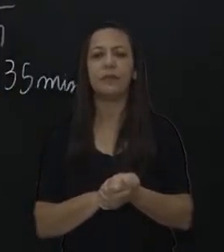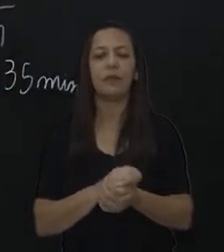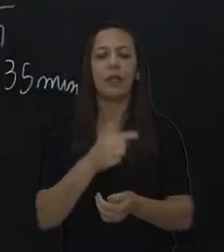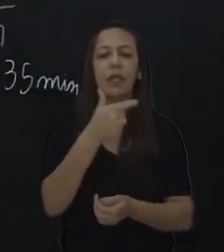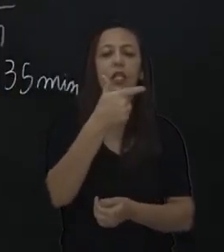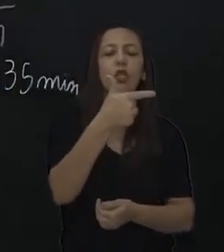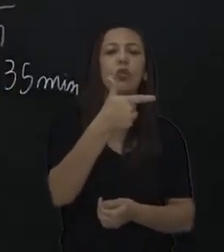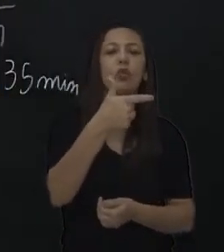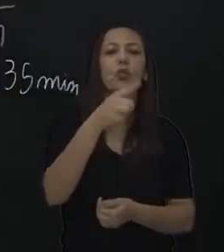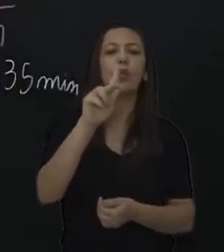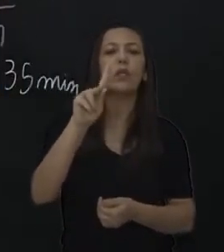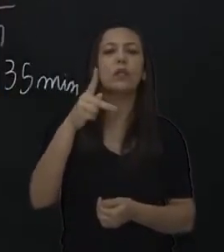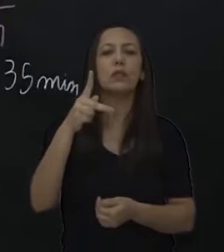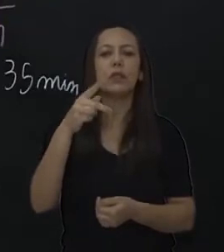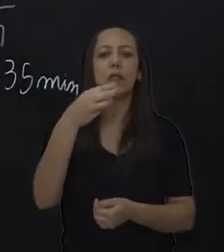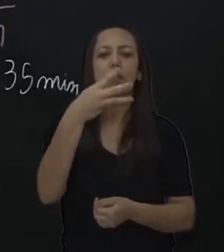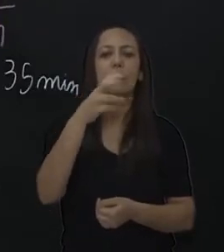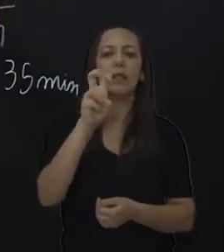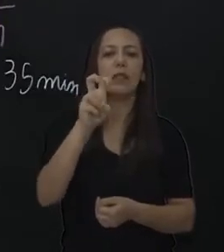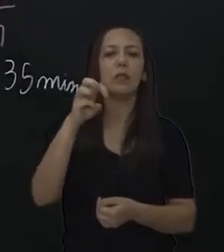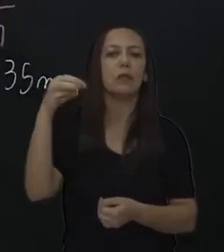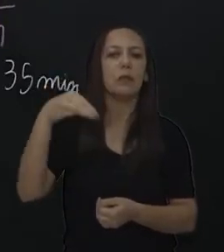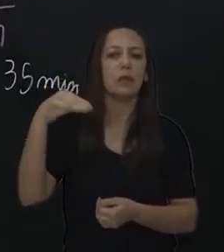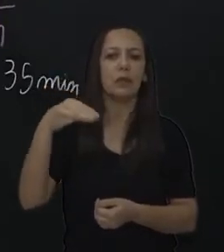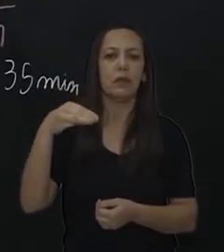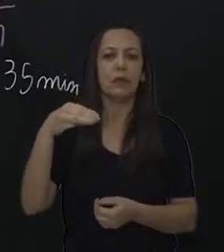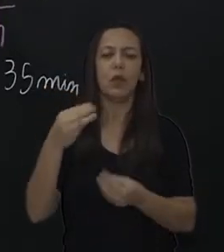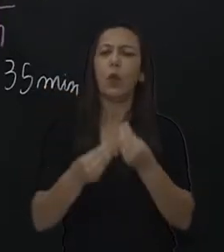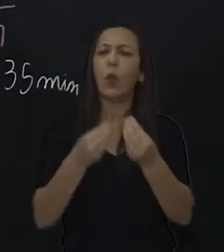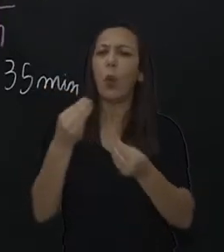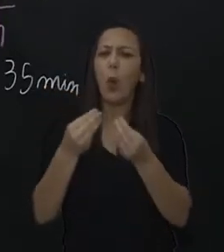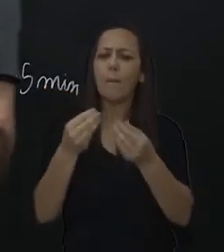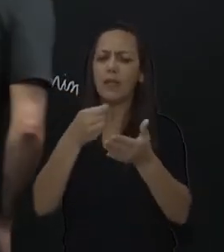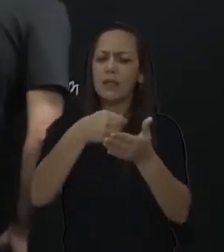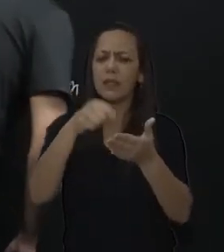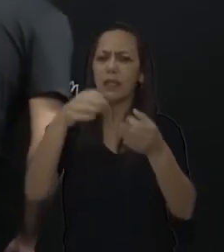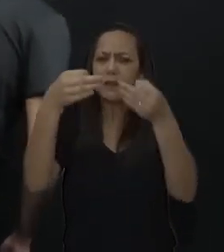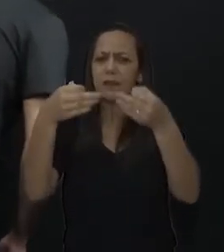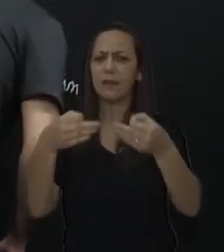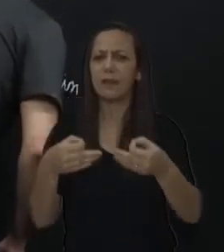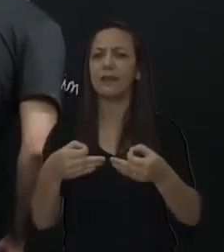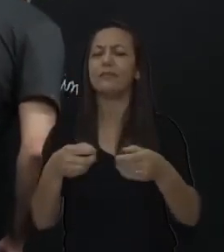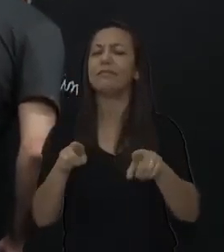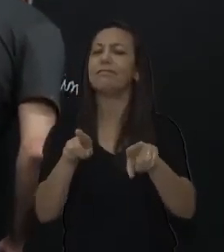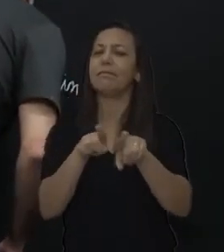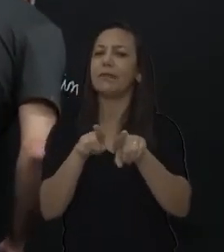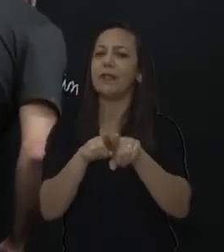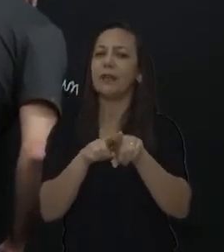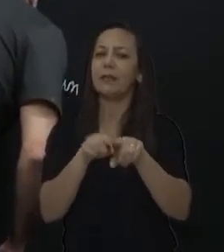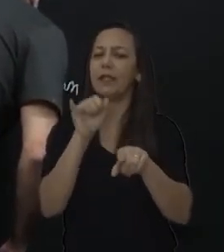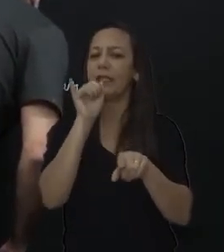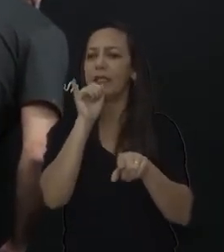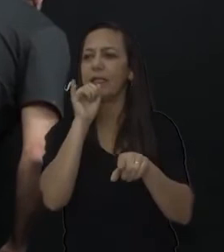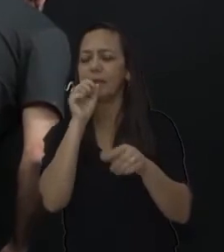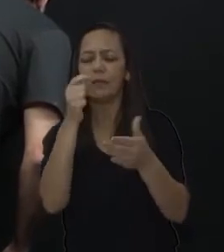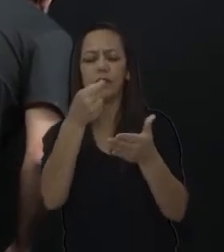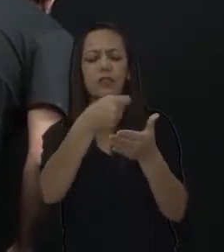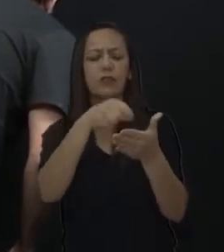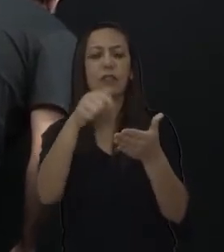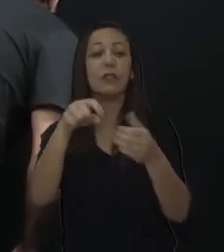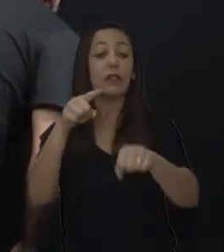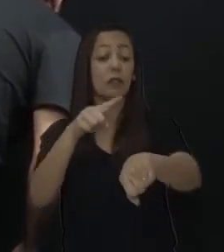(2 horas e 35 minutos, tá bom? Uma outra situação, de repente, é de você escrever esse